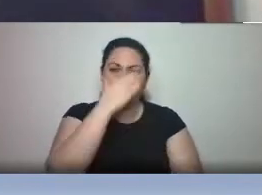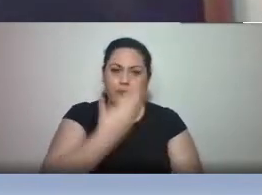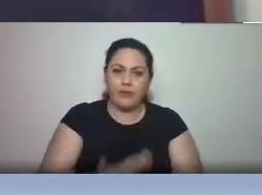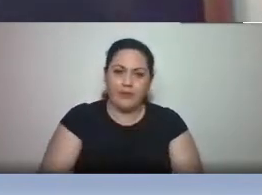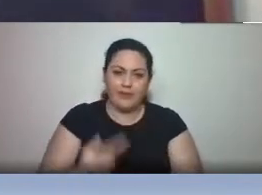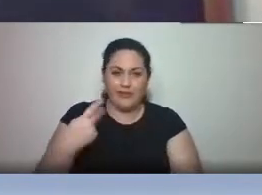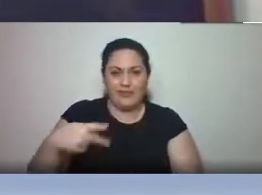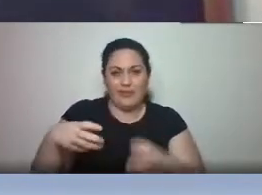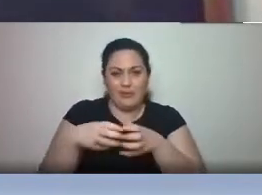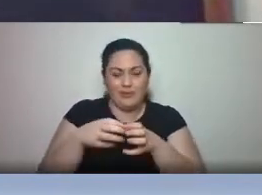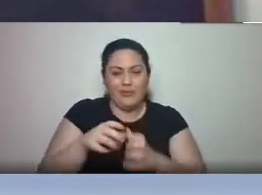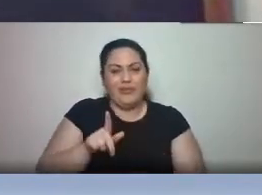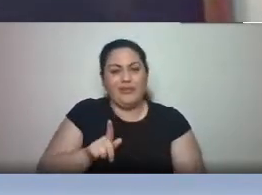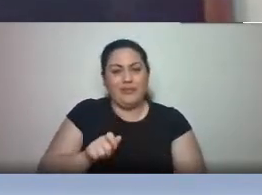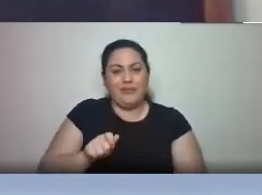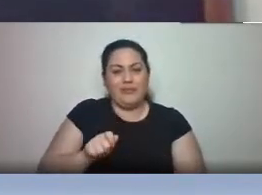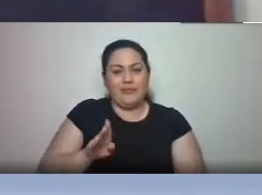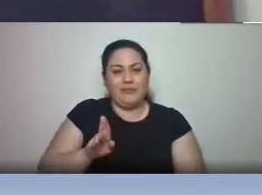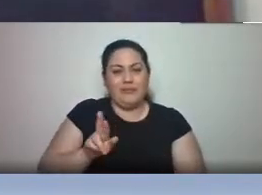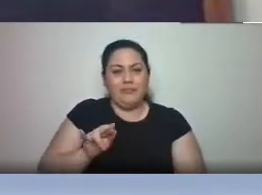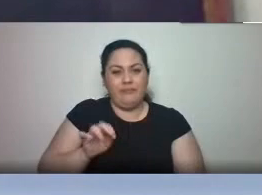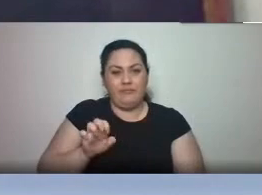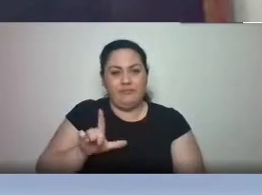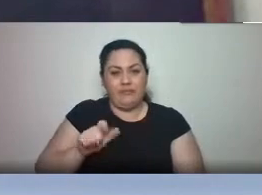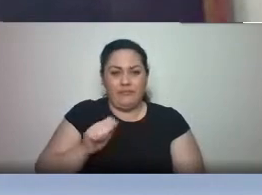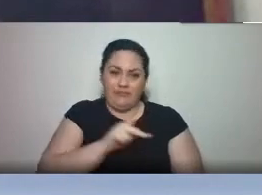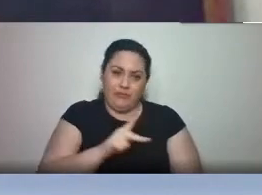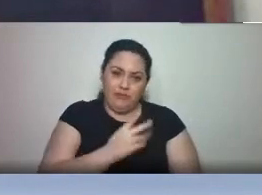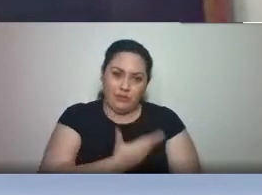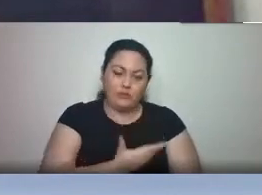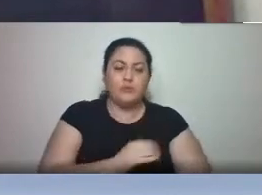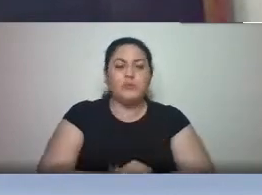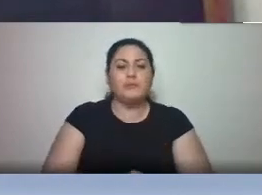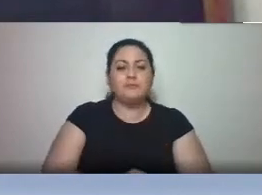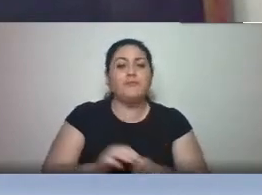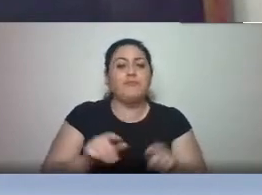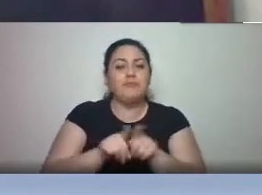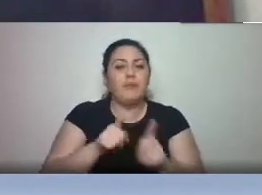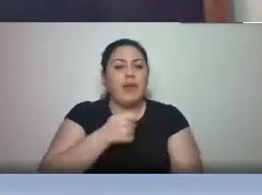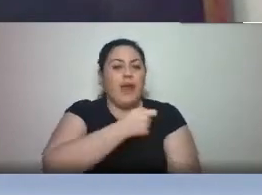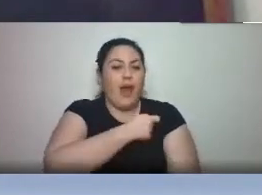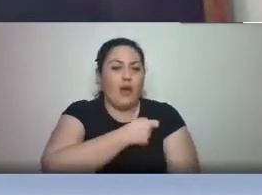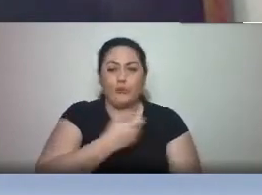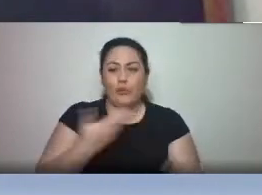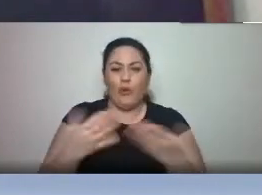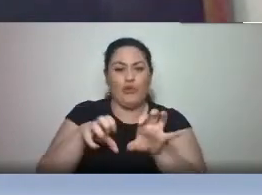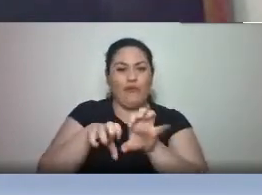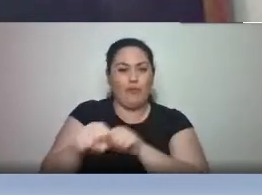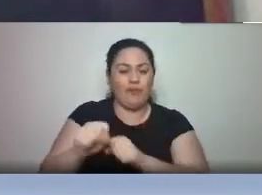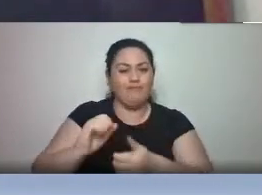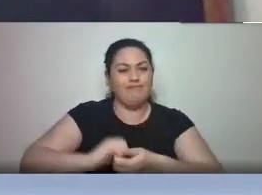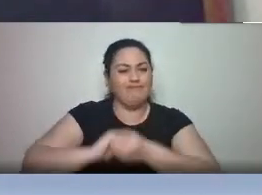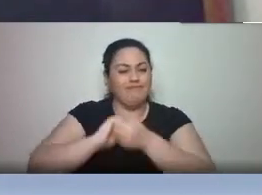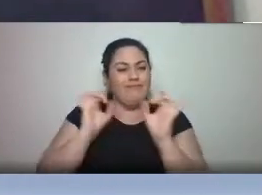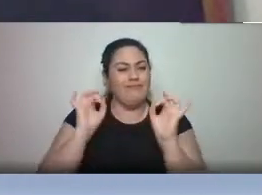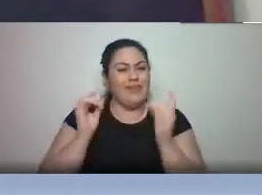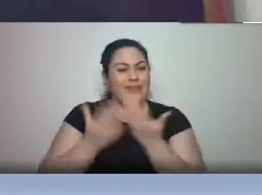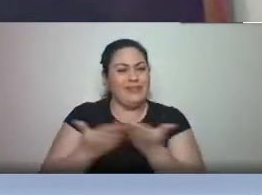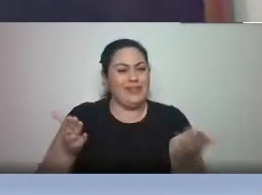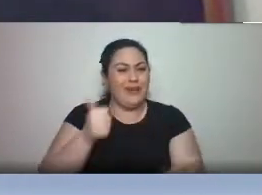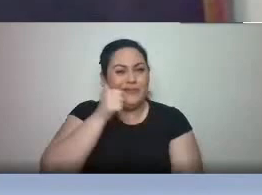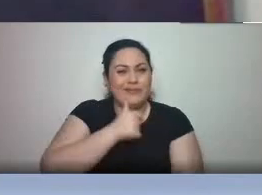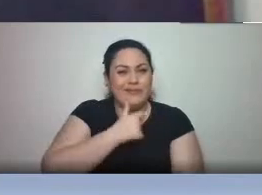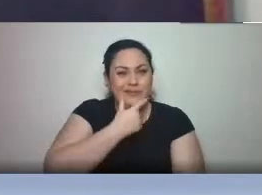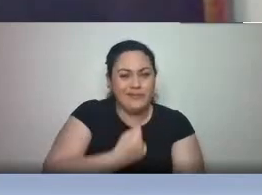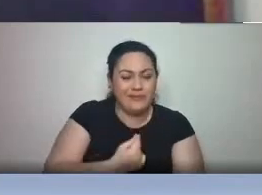desta turma, professora Gabriela Wagner, aos formandos, saudações especiais aos formandos e às